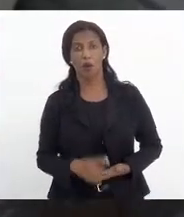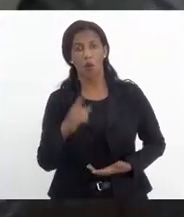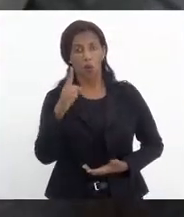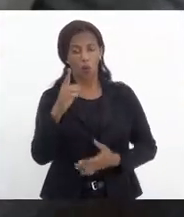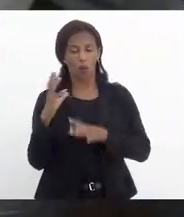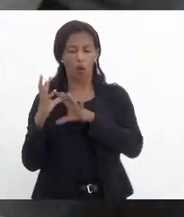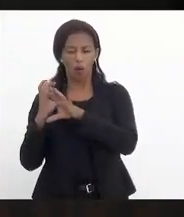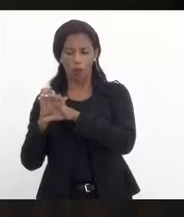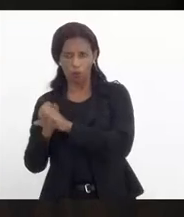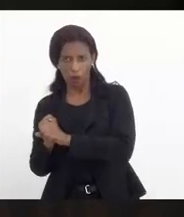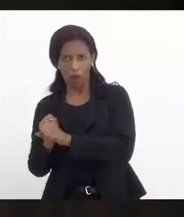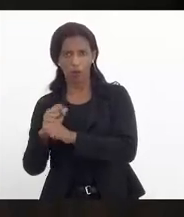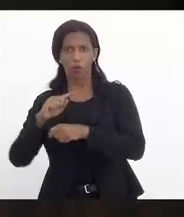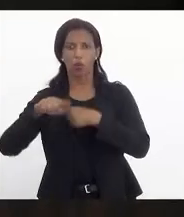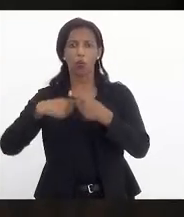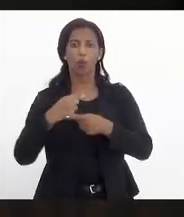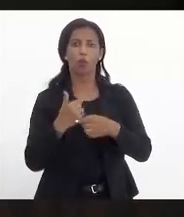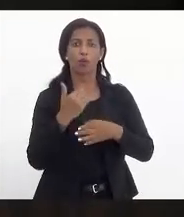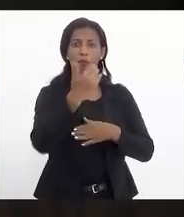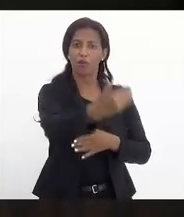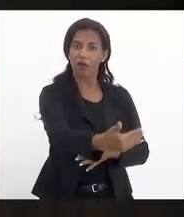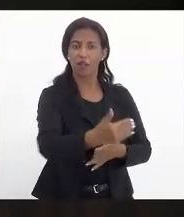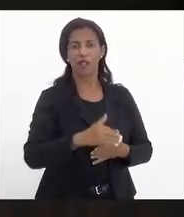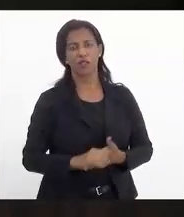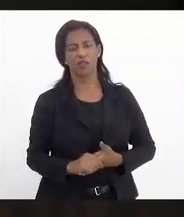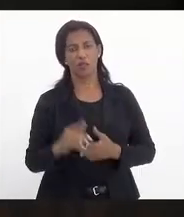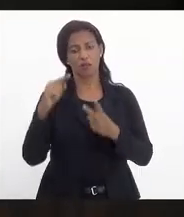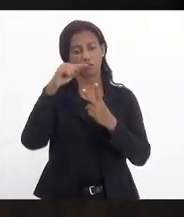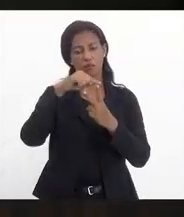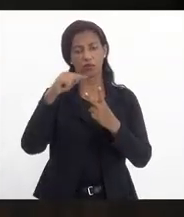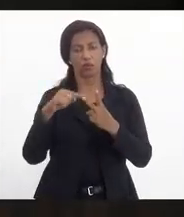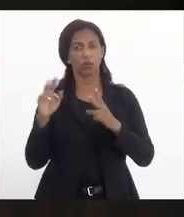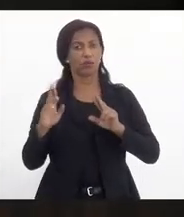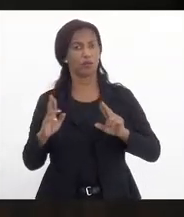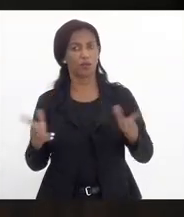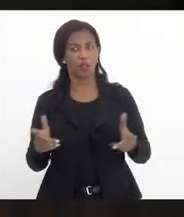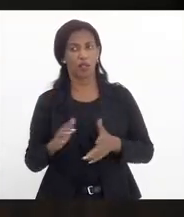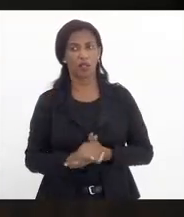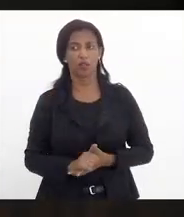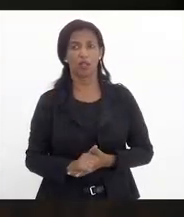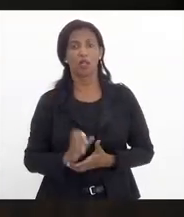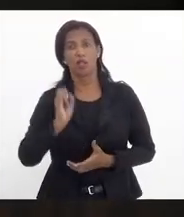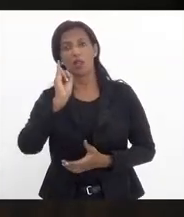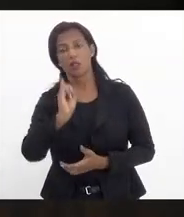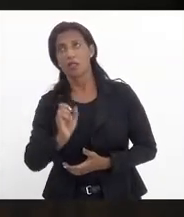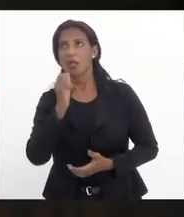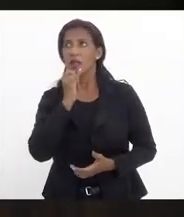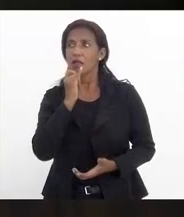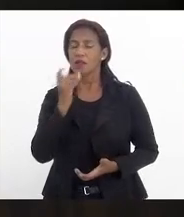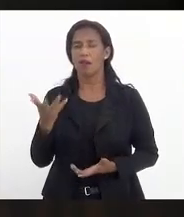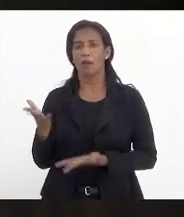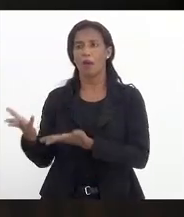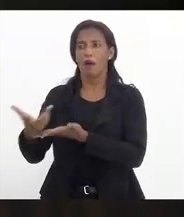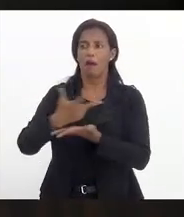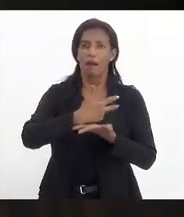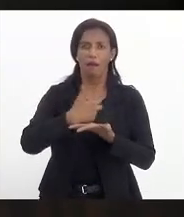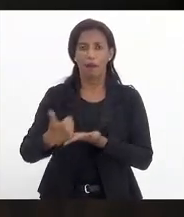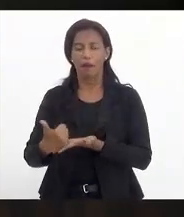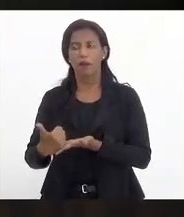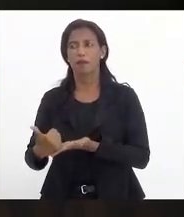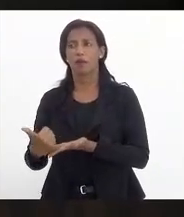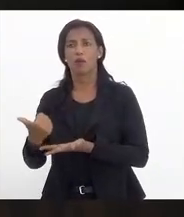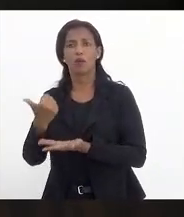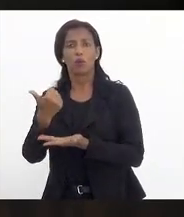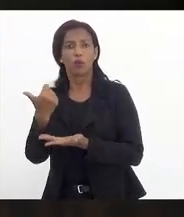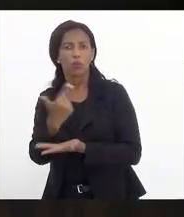frente. De 22, então por isso que está apartado lá. Então é claro, se aí cai o barril do petróleo, a arrecadação não foi.